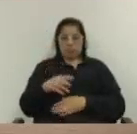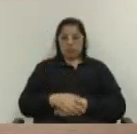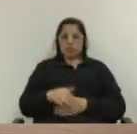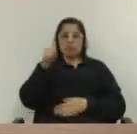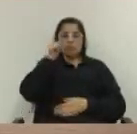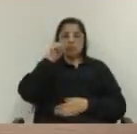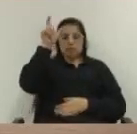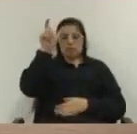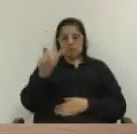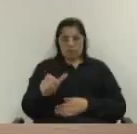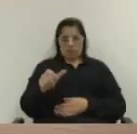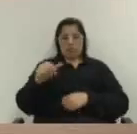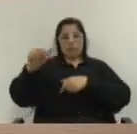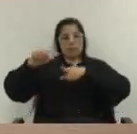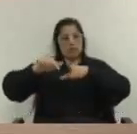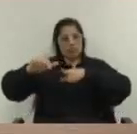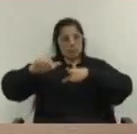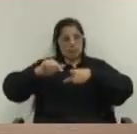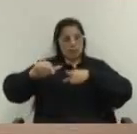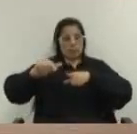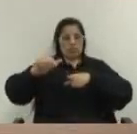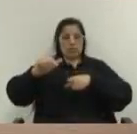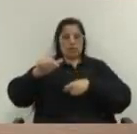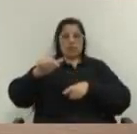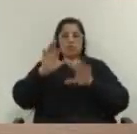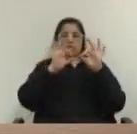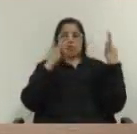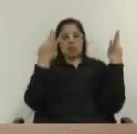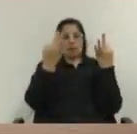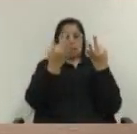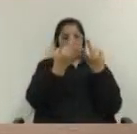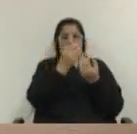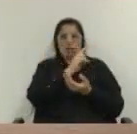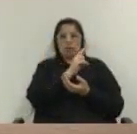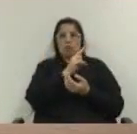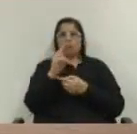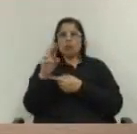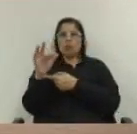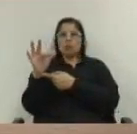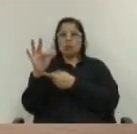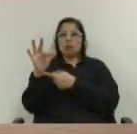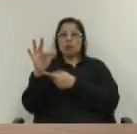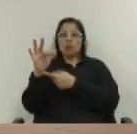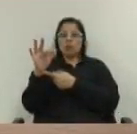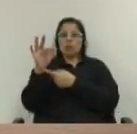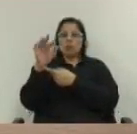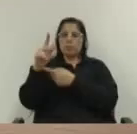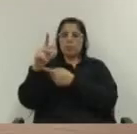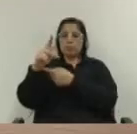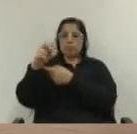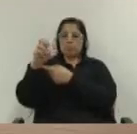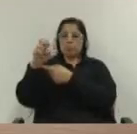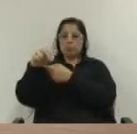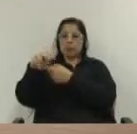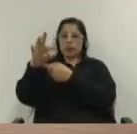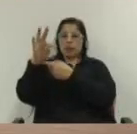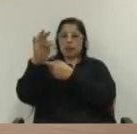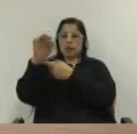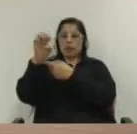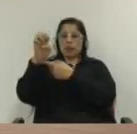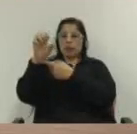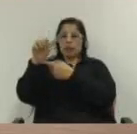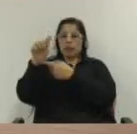Soldado trabalhava para a família Penteado Mendonça, e o senhor Antônio Penteado Mendonça relata em entrevista ao